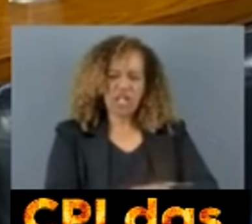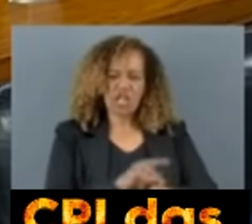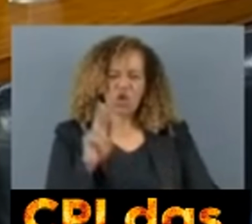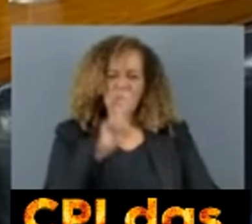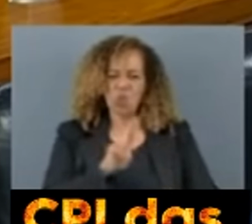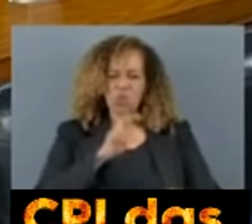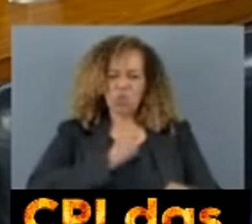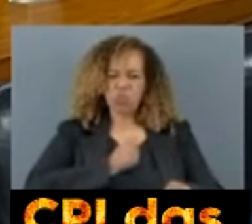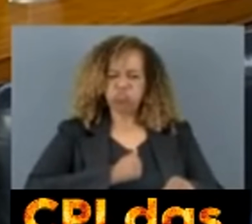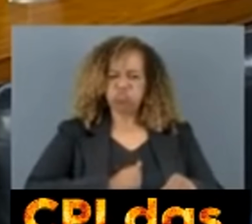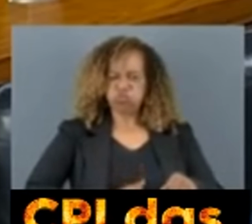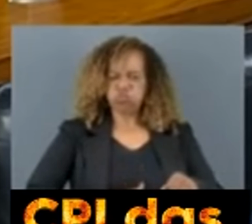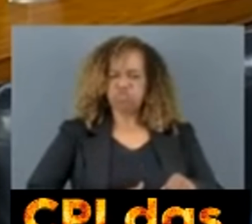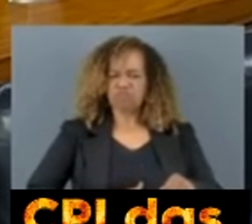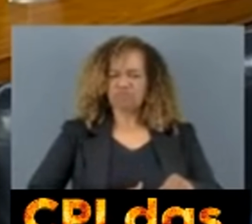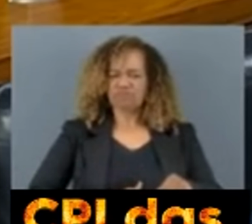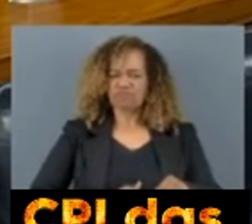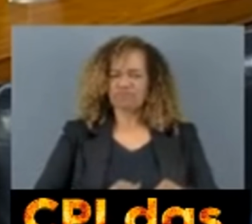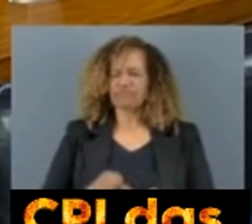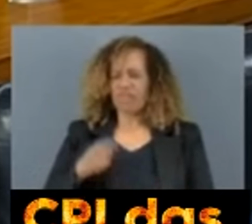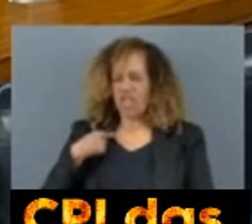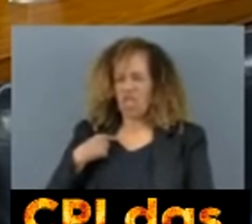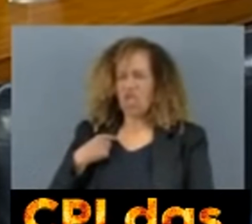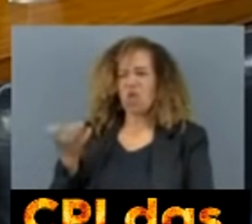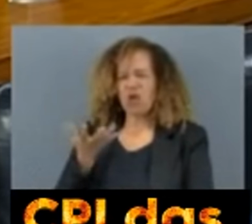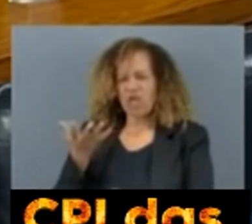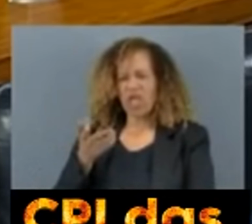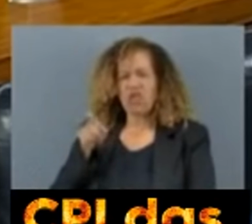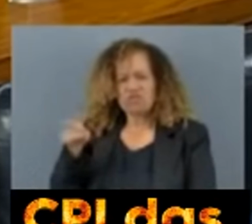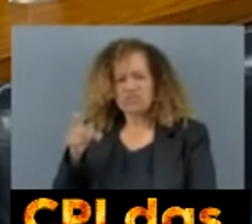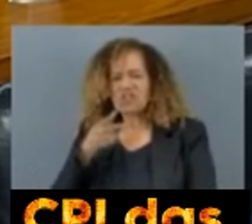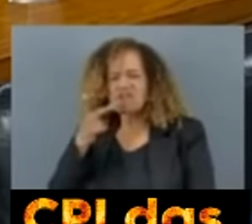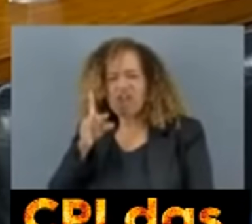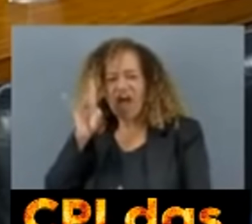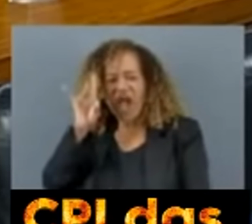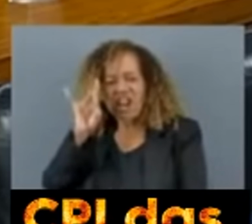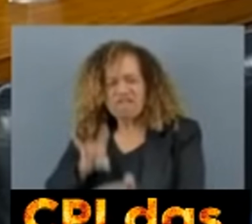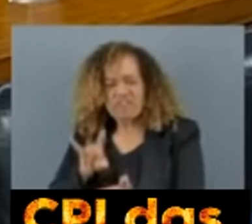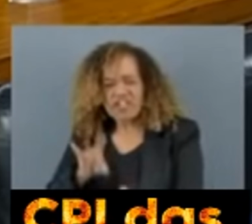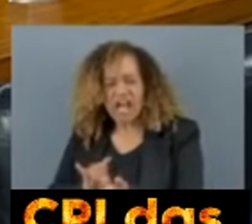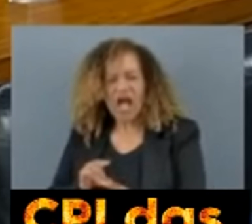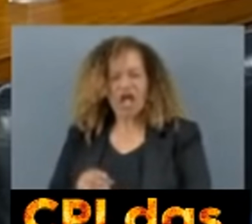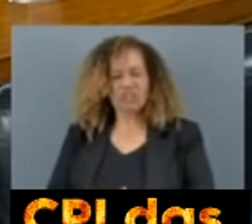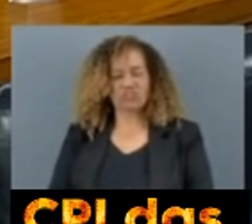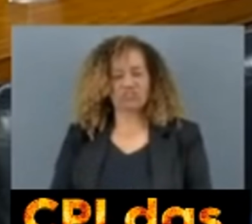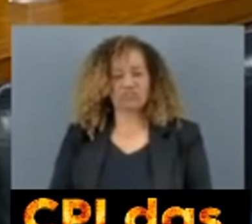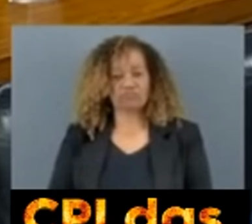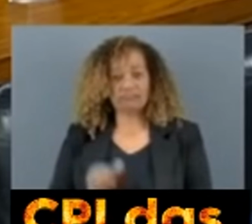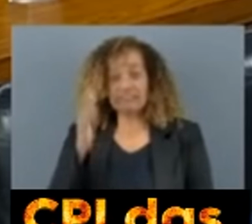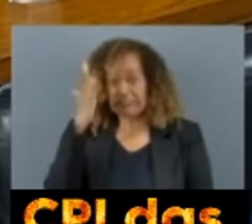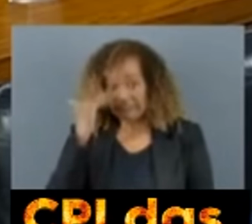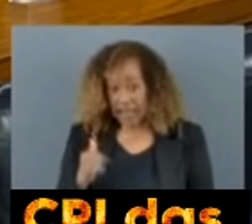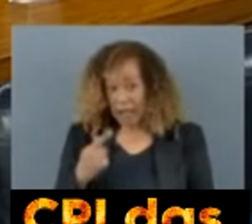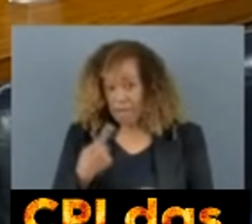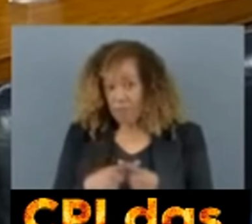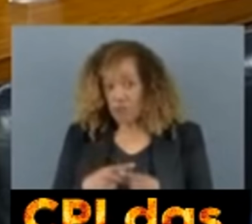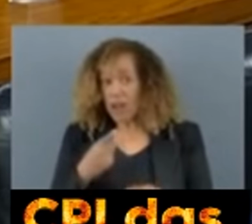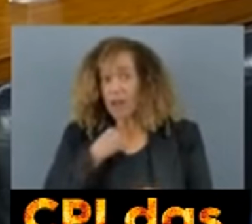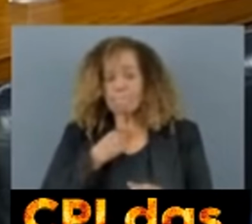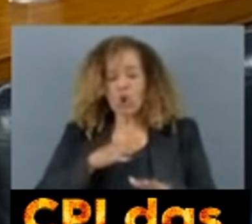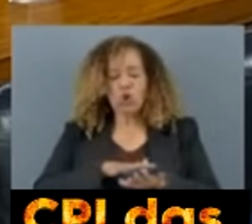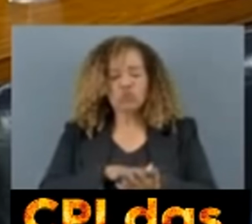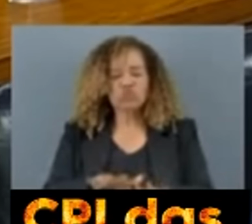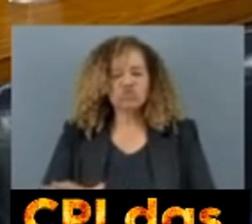água e eu espero que a senhora conte isso para eles, a verdade. E sabe por que nós não podemos fazer no chão